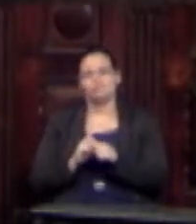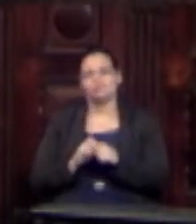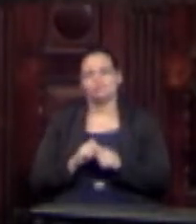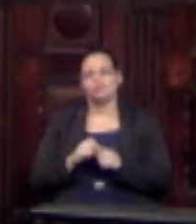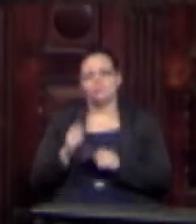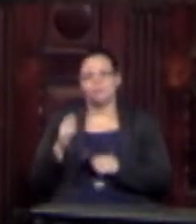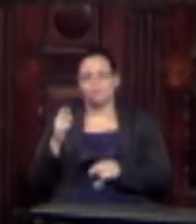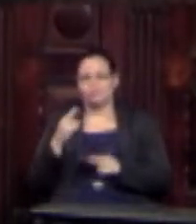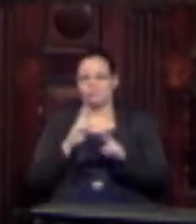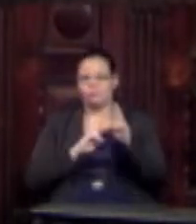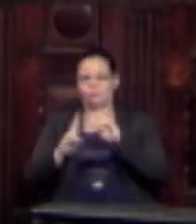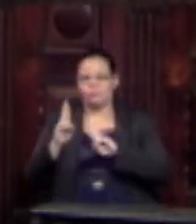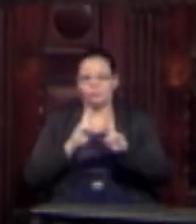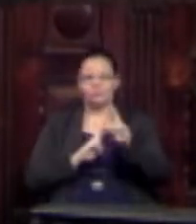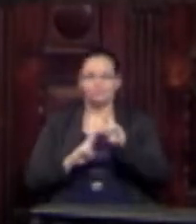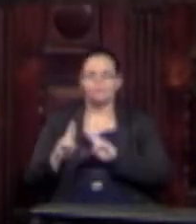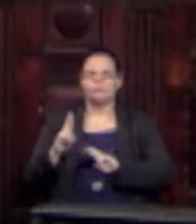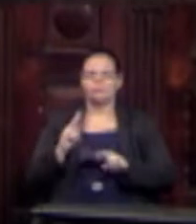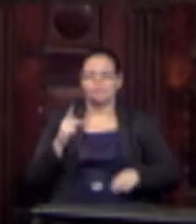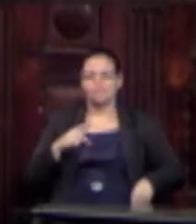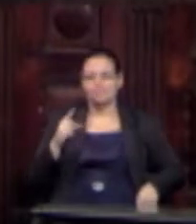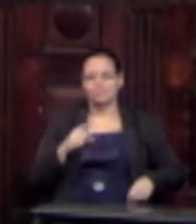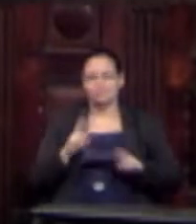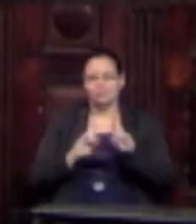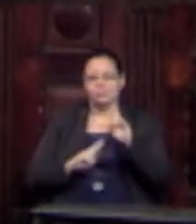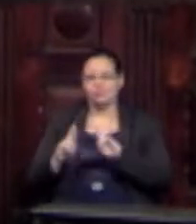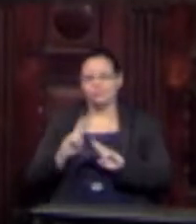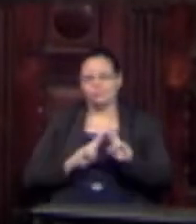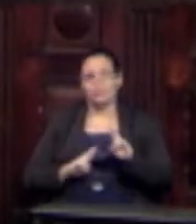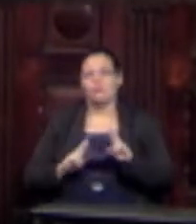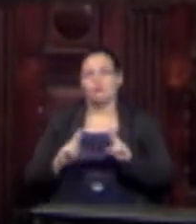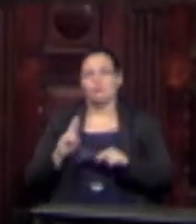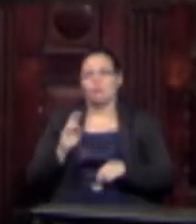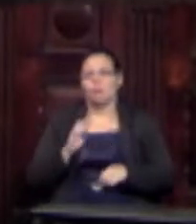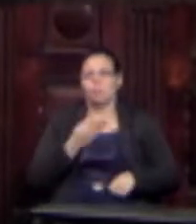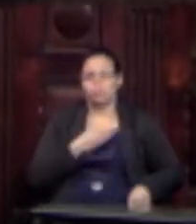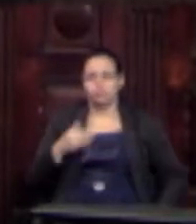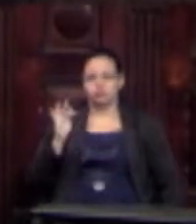à União, aos estados e aos municípios.